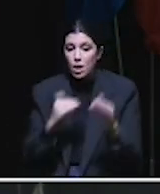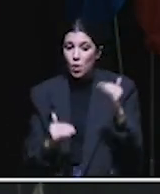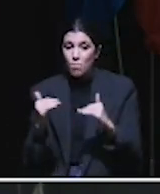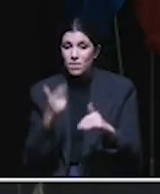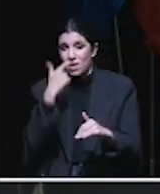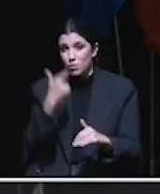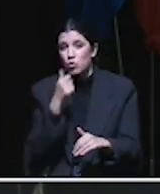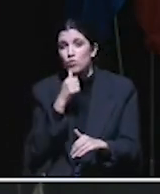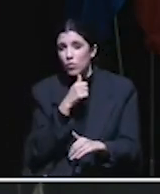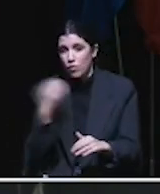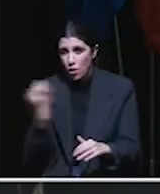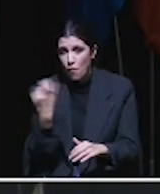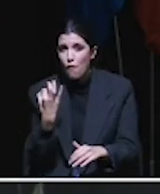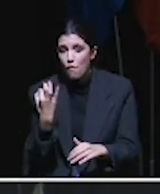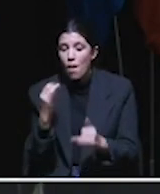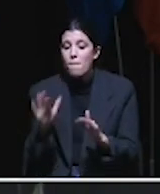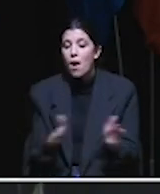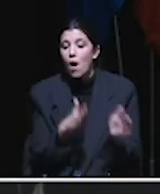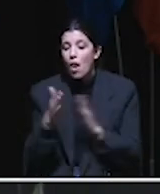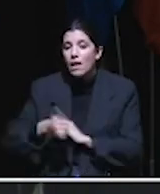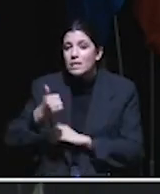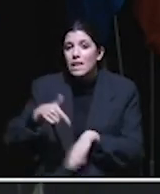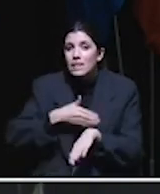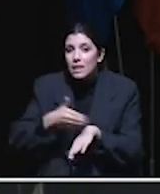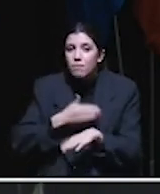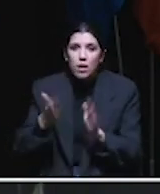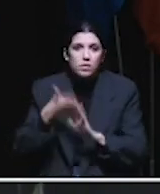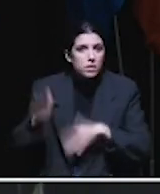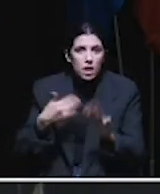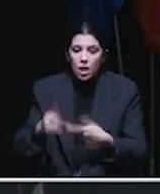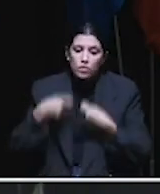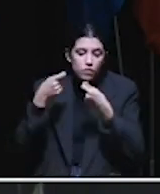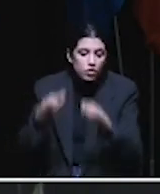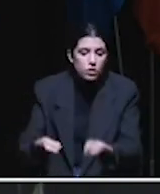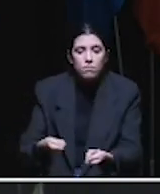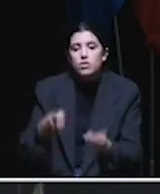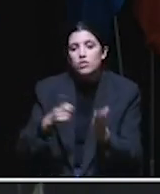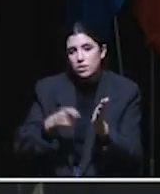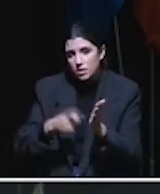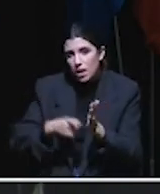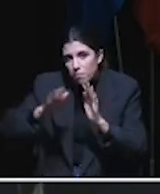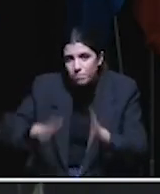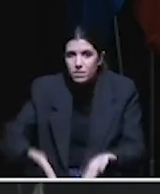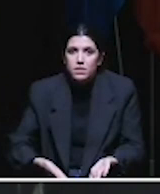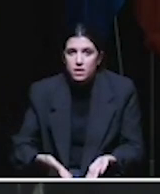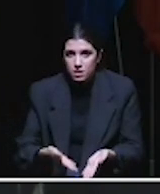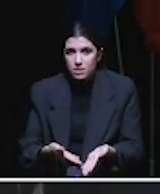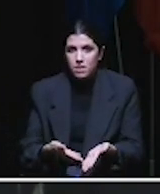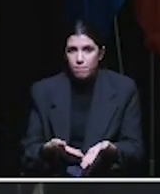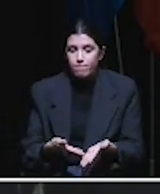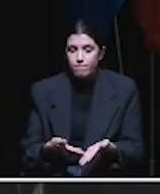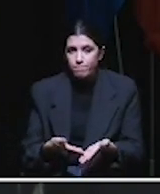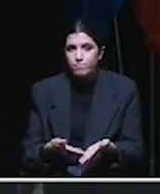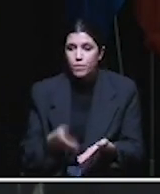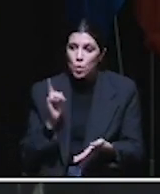prejuízos nestes dias de chuva, mas sobretudo é tempo de acelerar todos os investimentos que sabemos necessários à cidade, para os quais vemos da